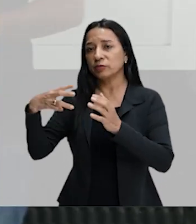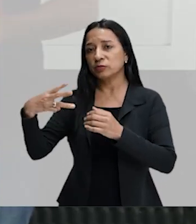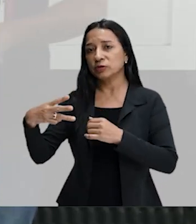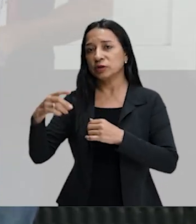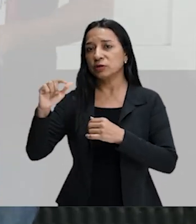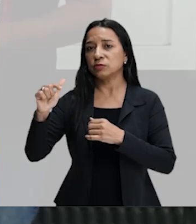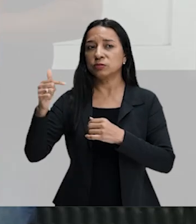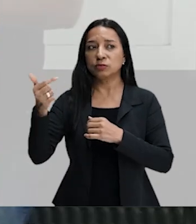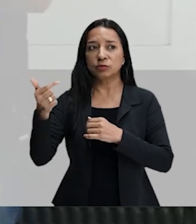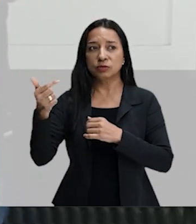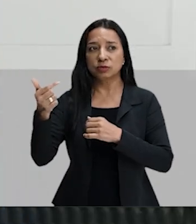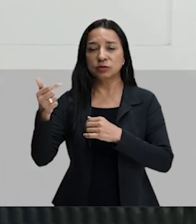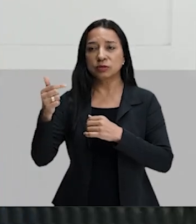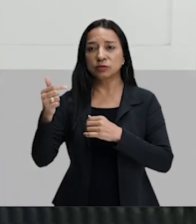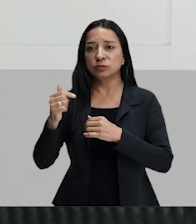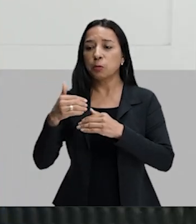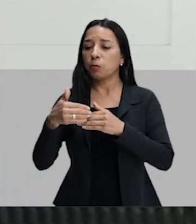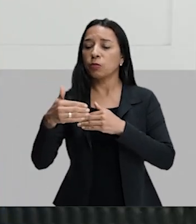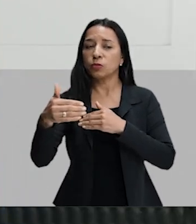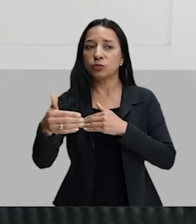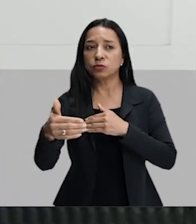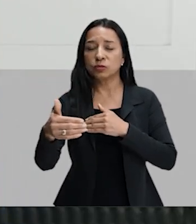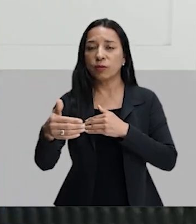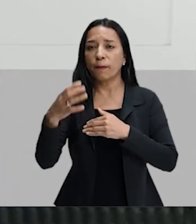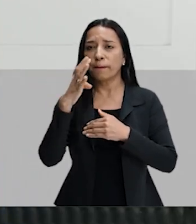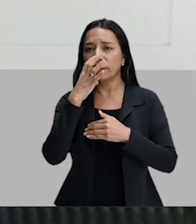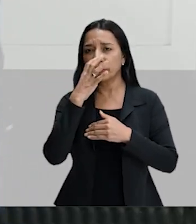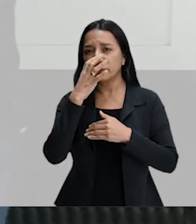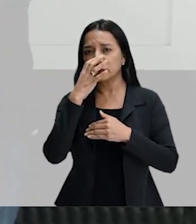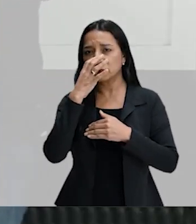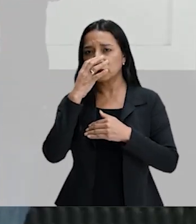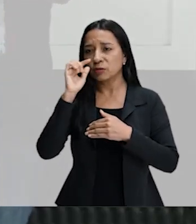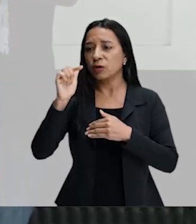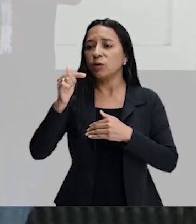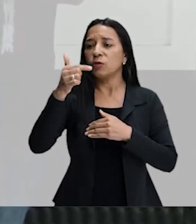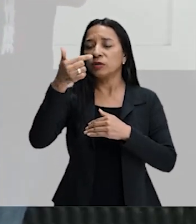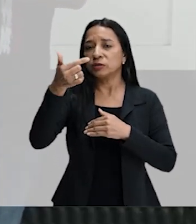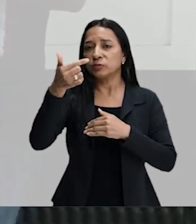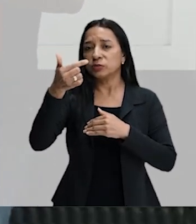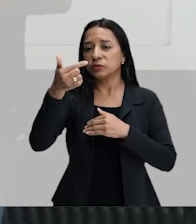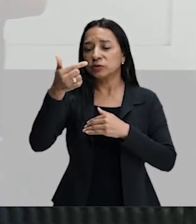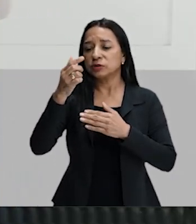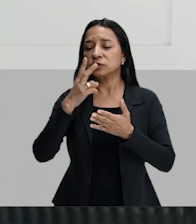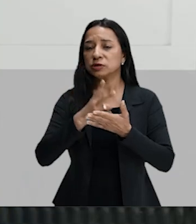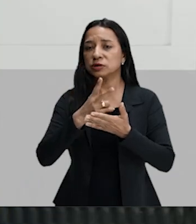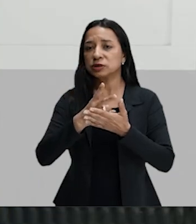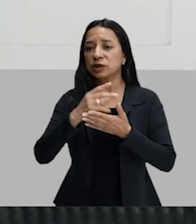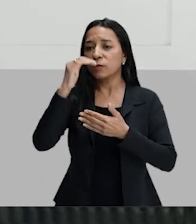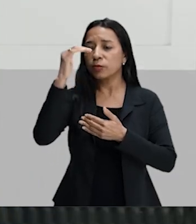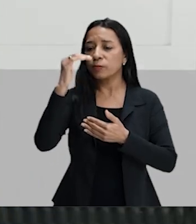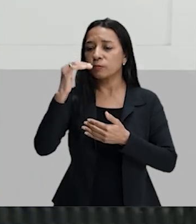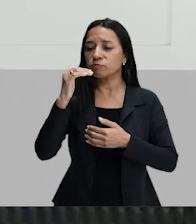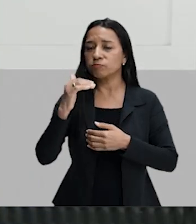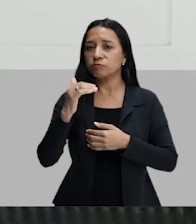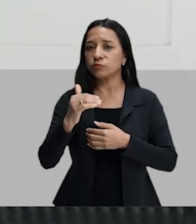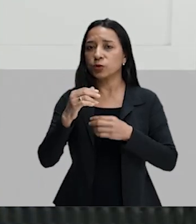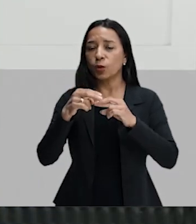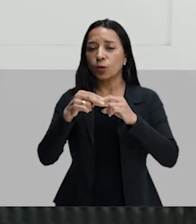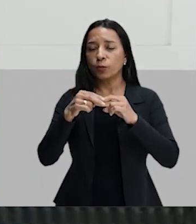na definição, o expoente da variável ele vem numa ordem decrescente. Ó. Por isso que a gente